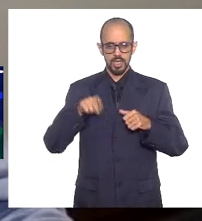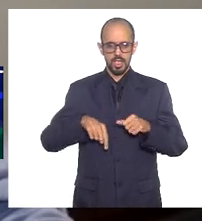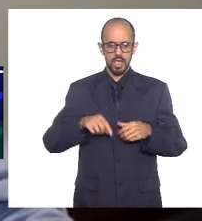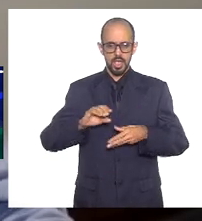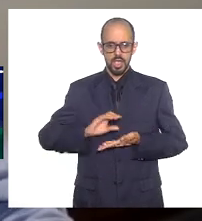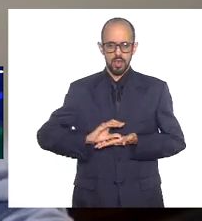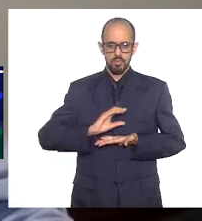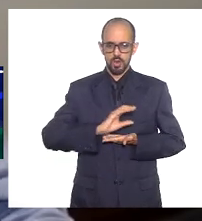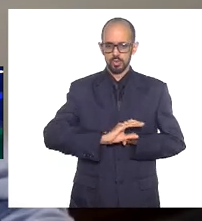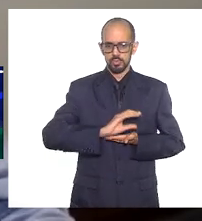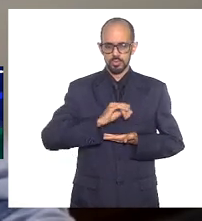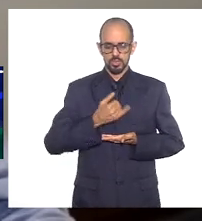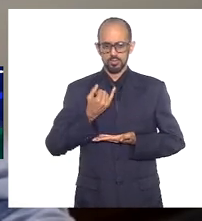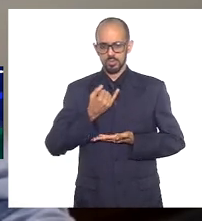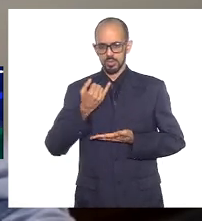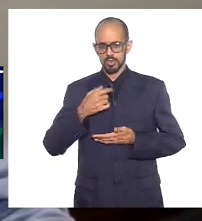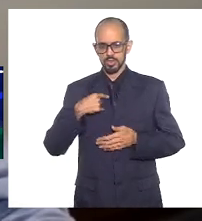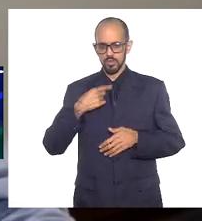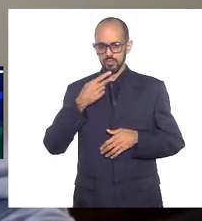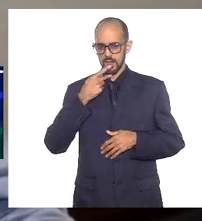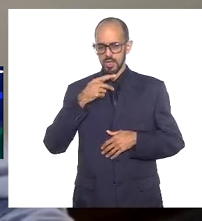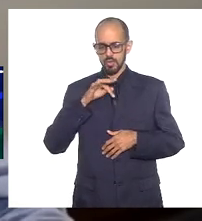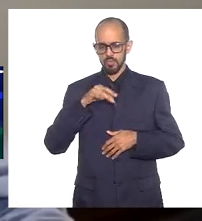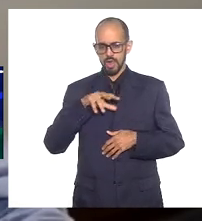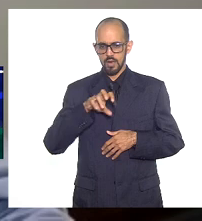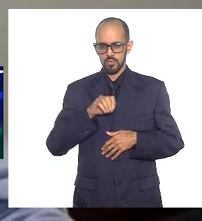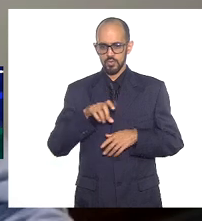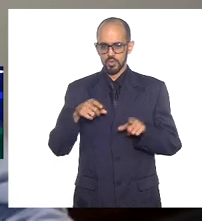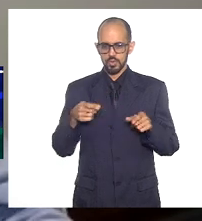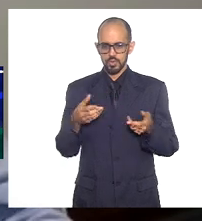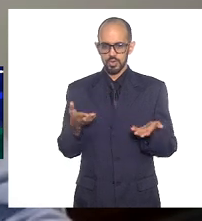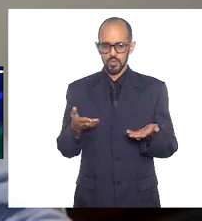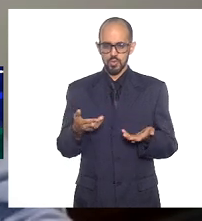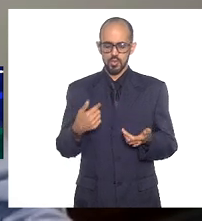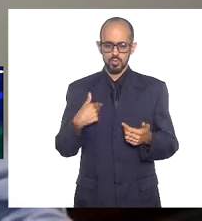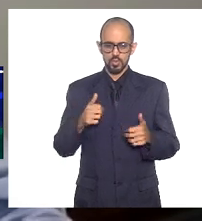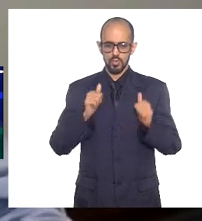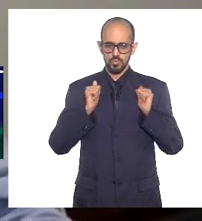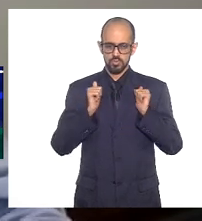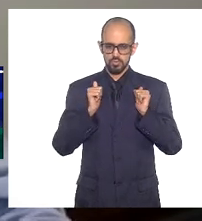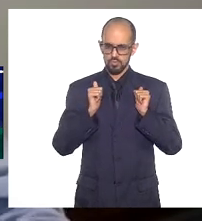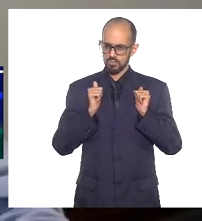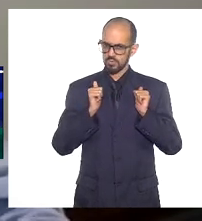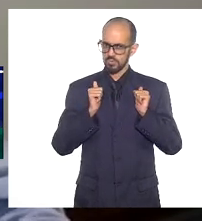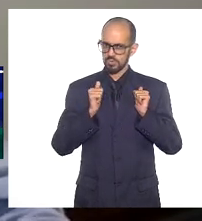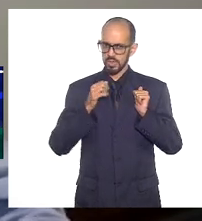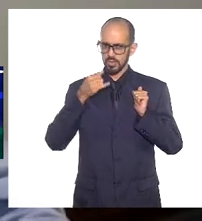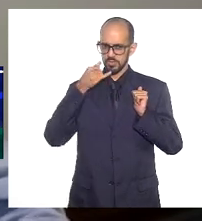eu tenho ainda falei para o Flávio em off hoje eu tenho ainda me furtado deputada Marta Rocha